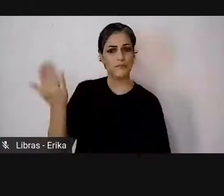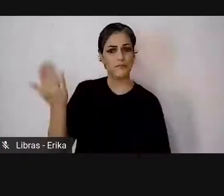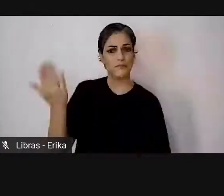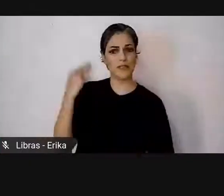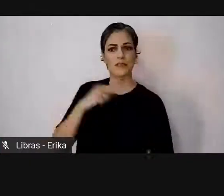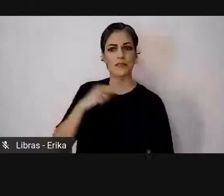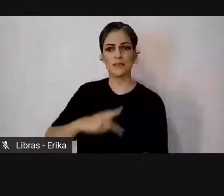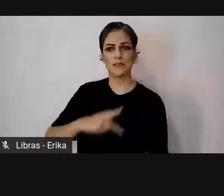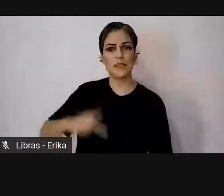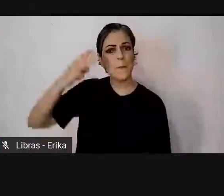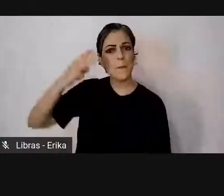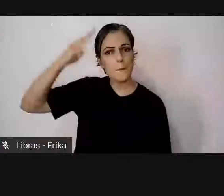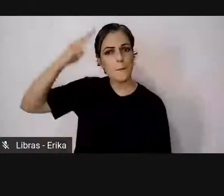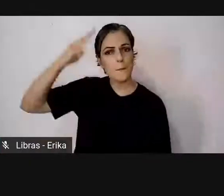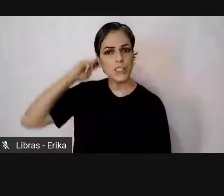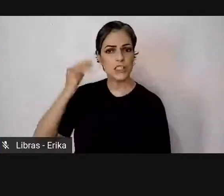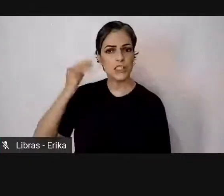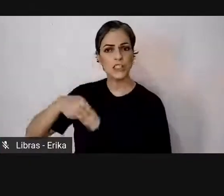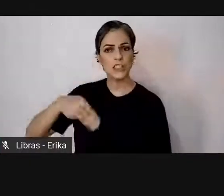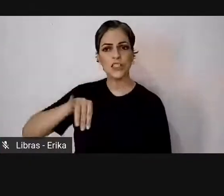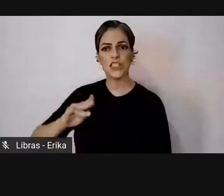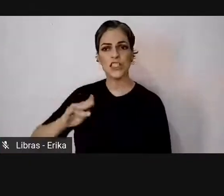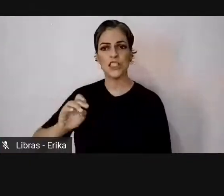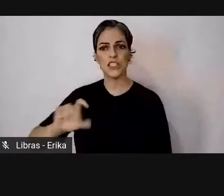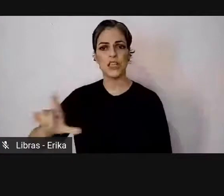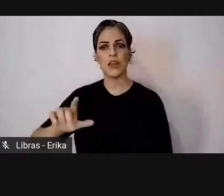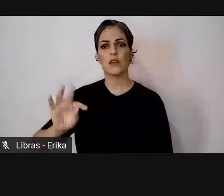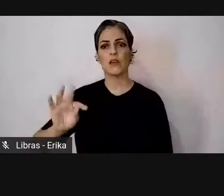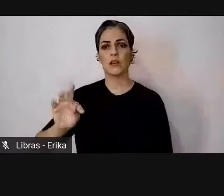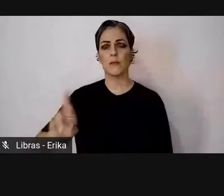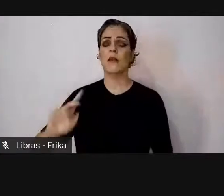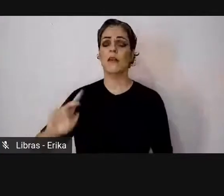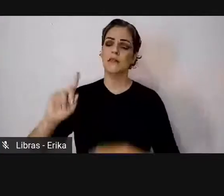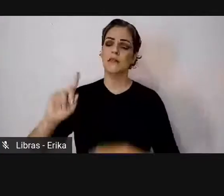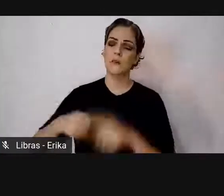das negociações da bancada com Henrique Alves,